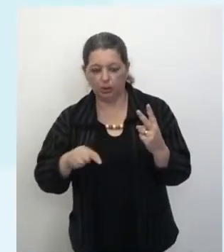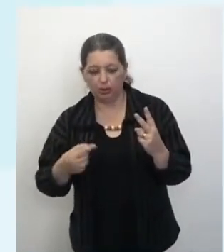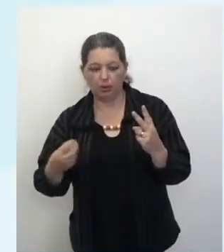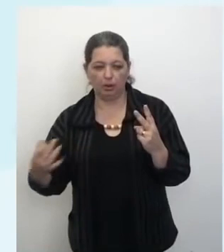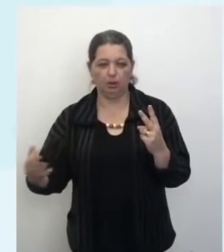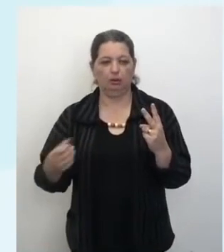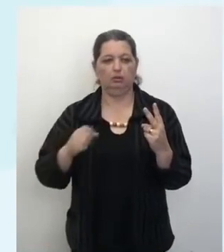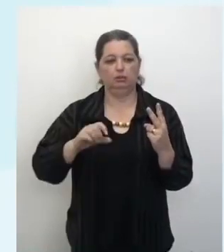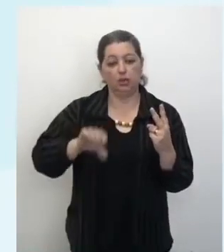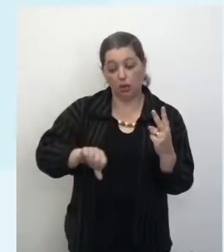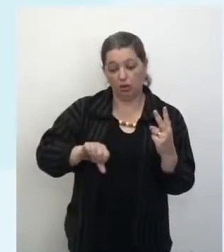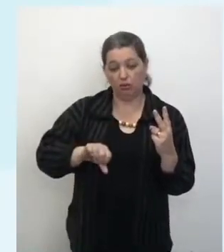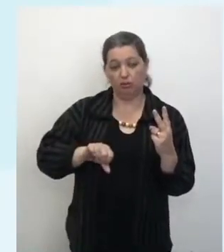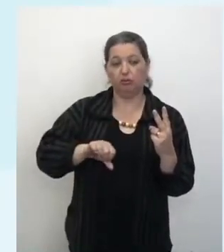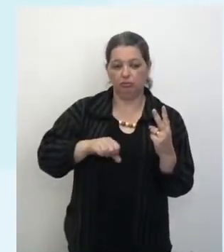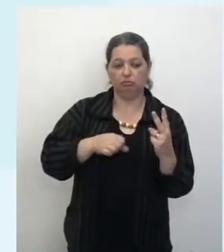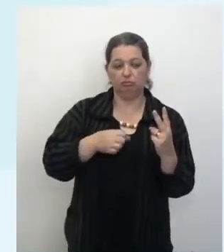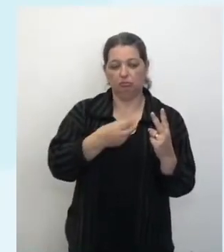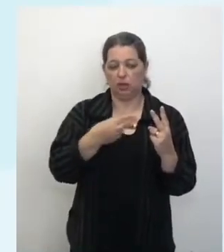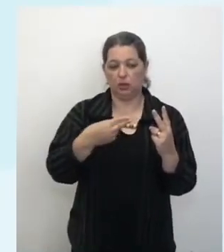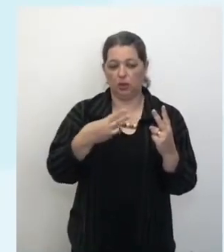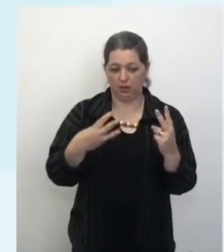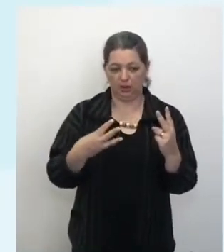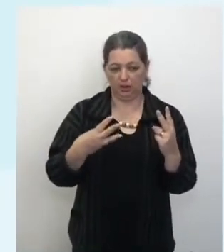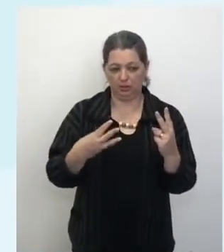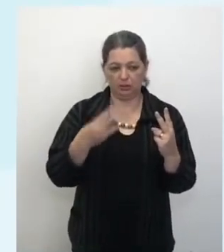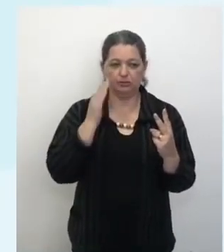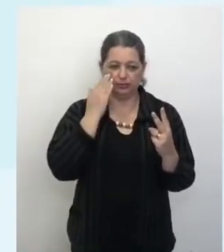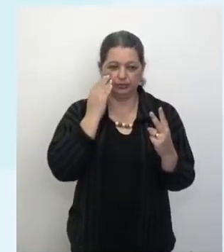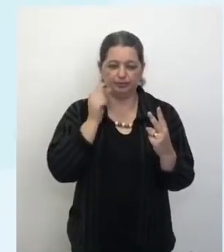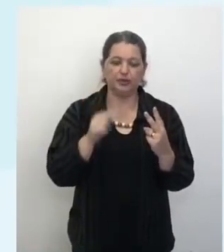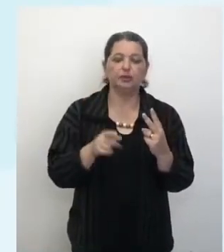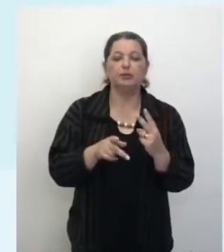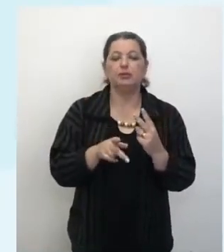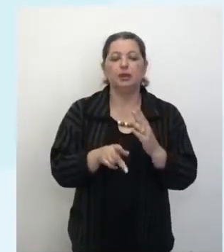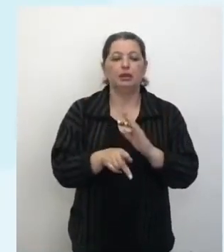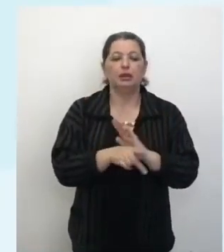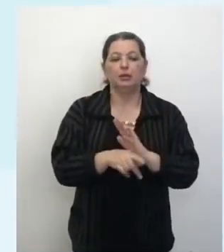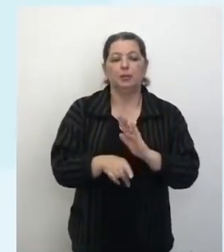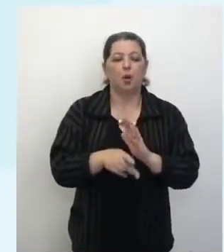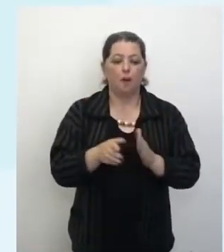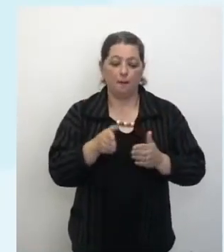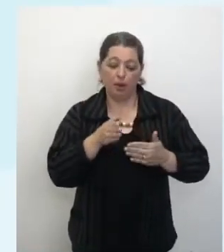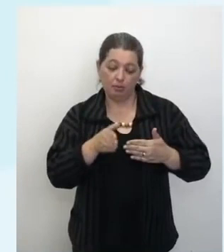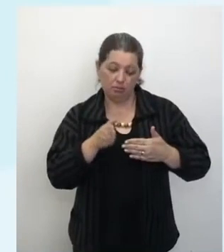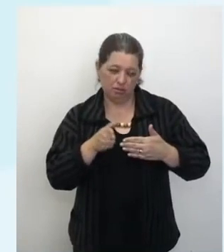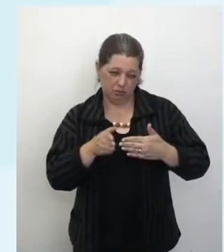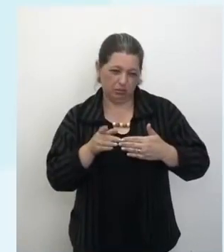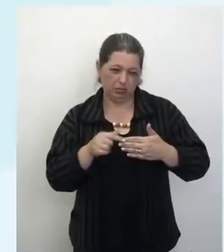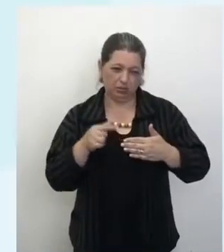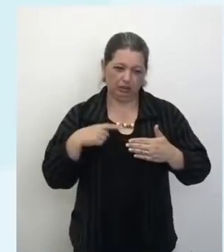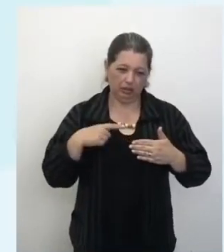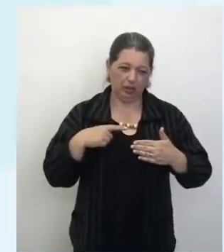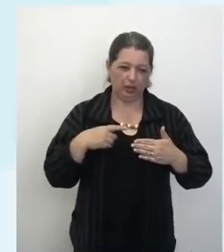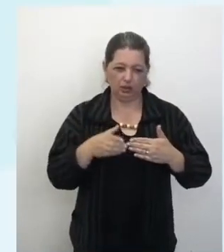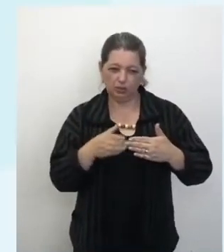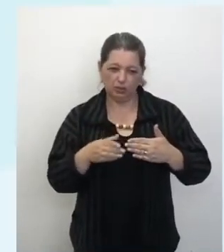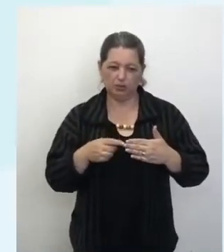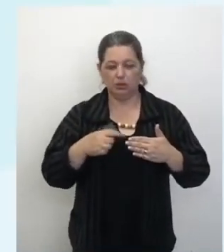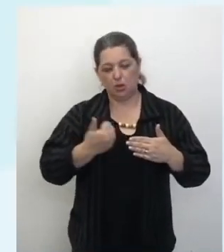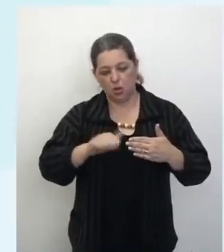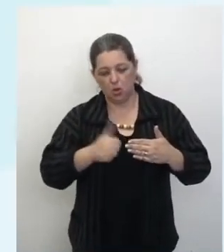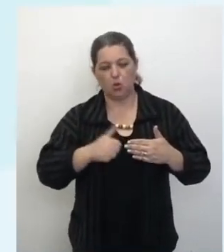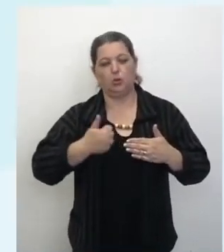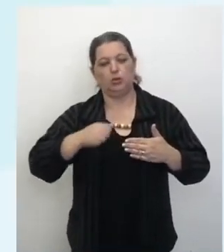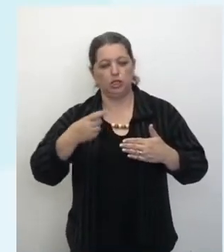Aí virou raiz de 9, virou 3. Ah, então entre o raiz de 9 e o raiz de 16, tem o raiz de 10, o raiz de 11, o raiz de